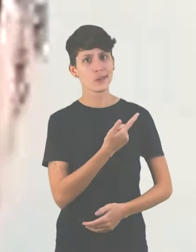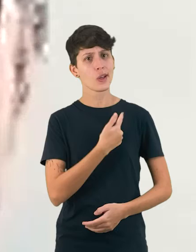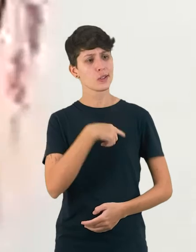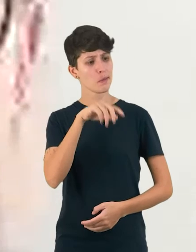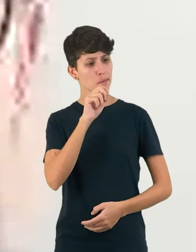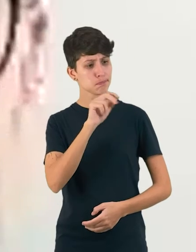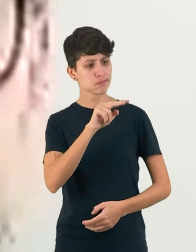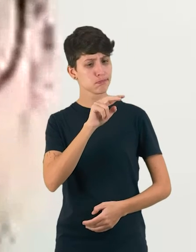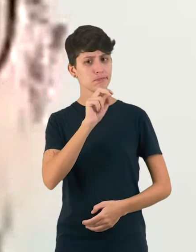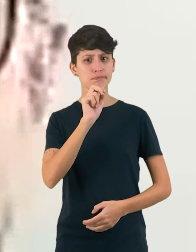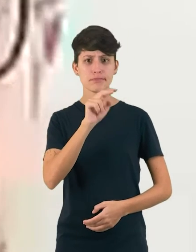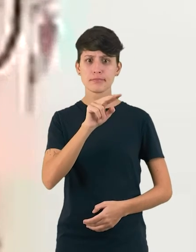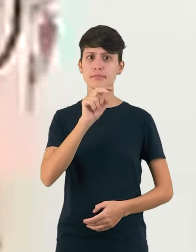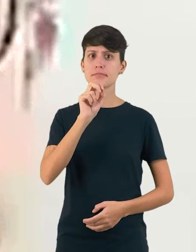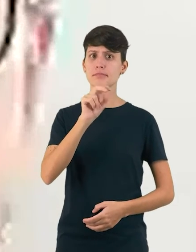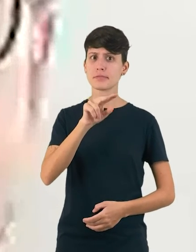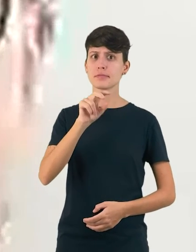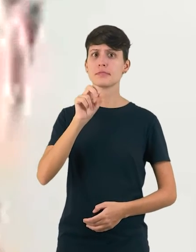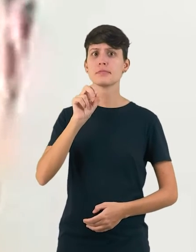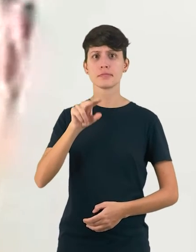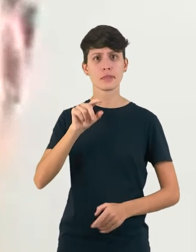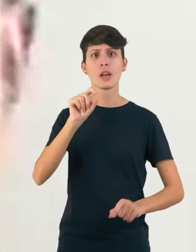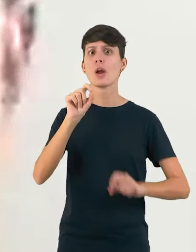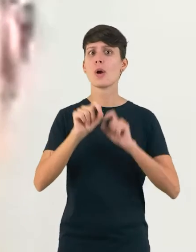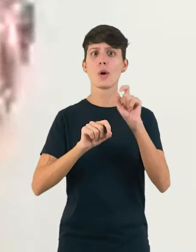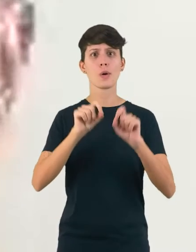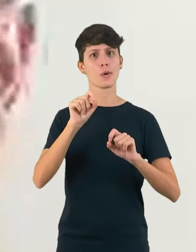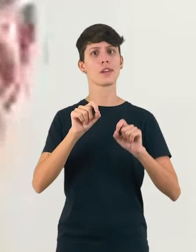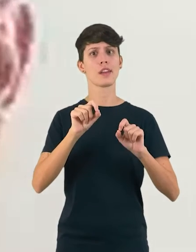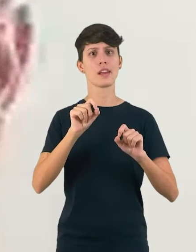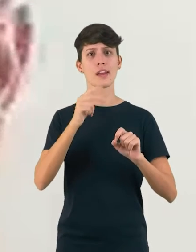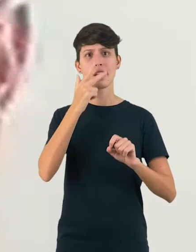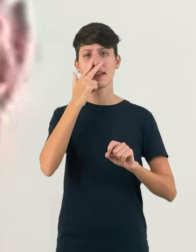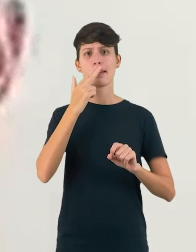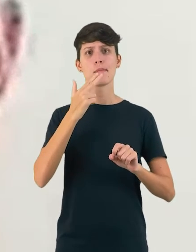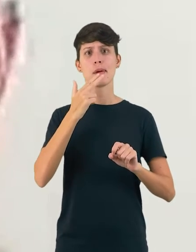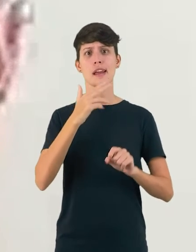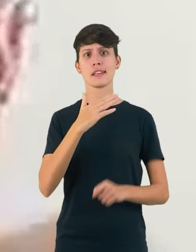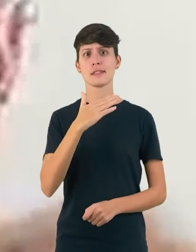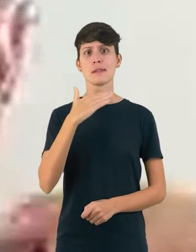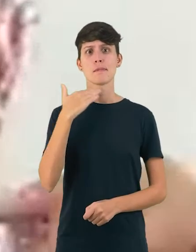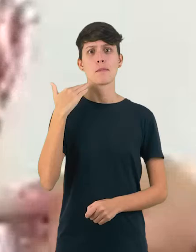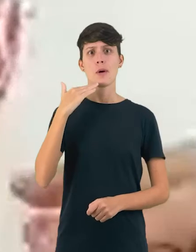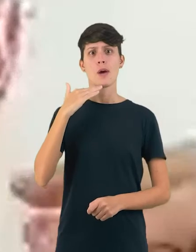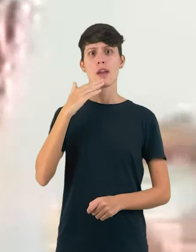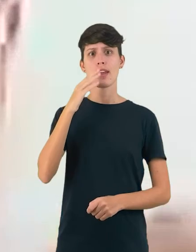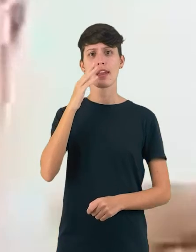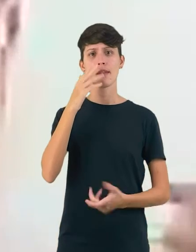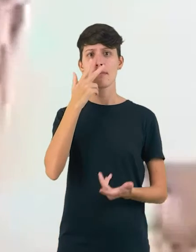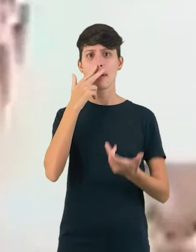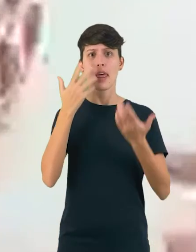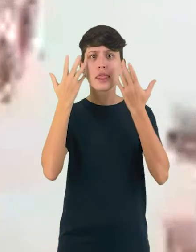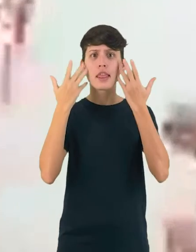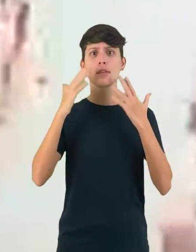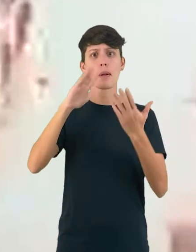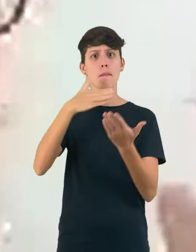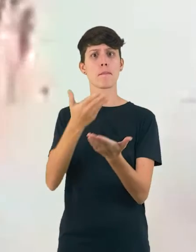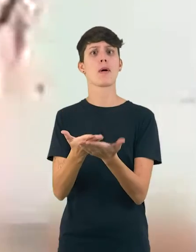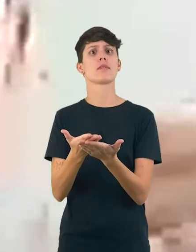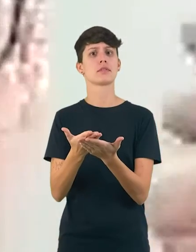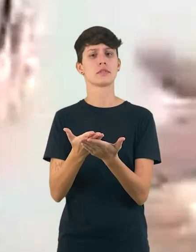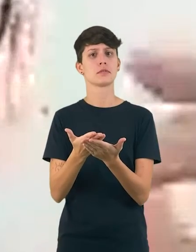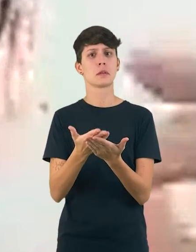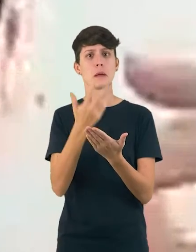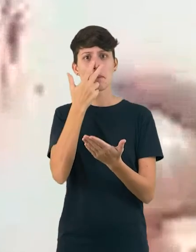Mas o que a gente tem presenciado agora, né, é a morte de uma forma instantânea, sem direito